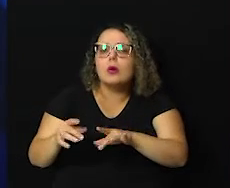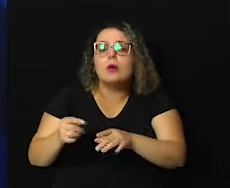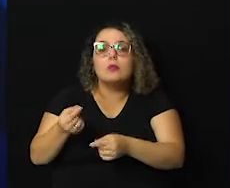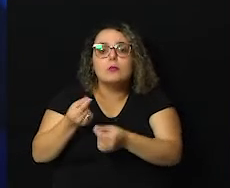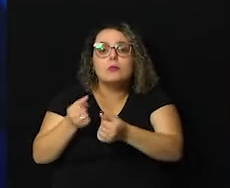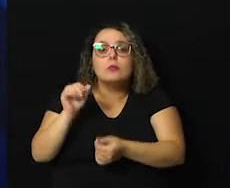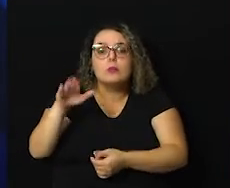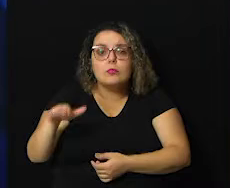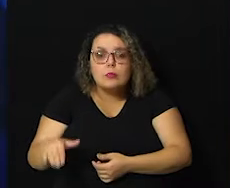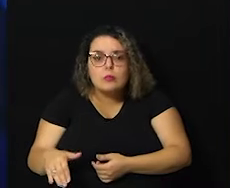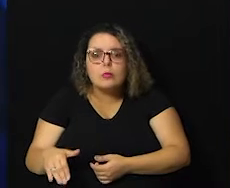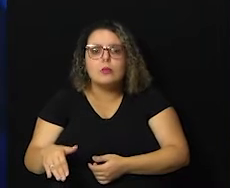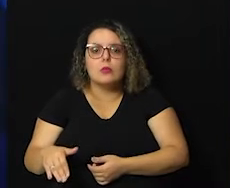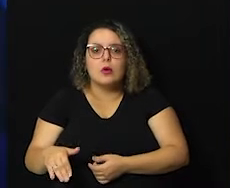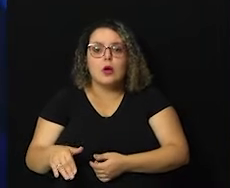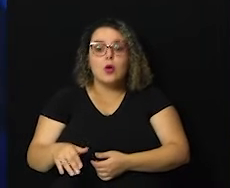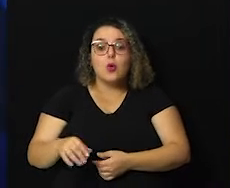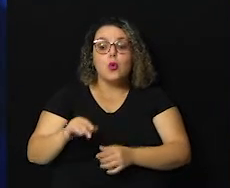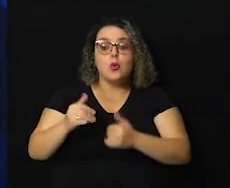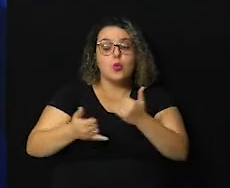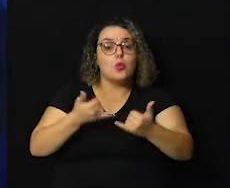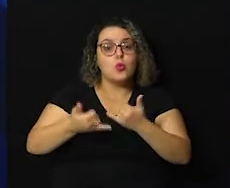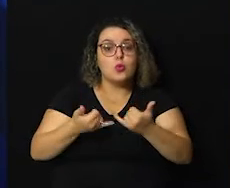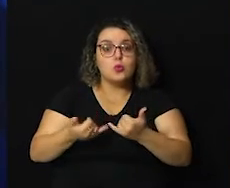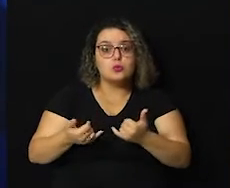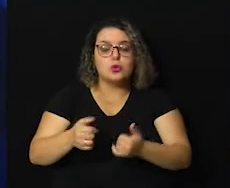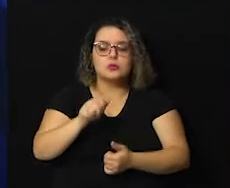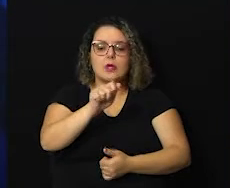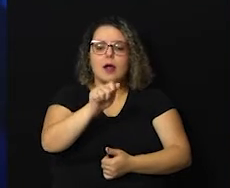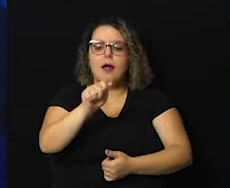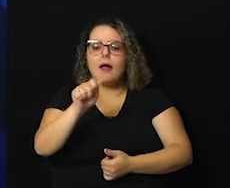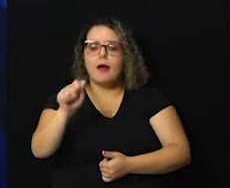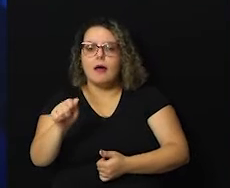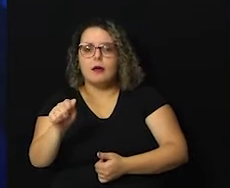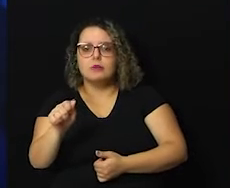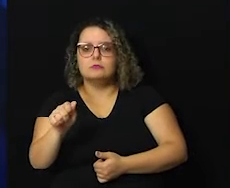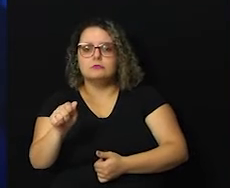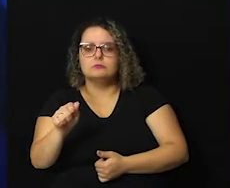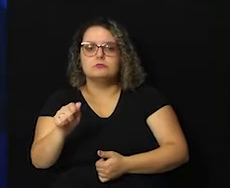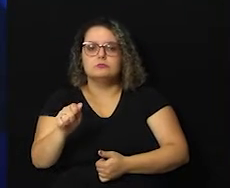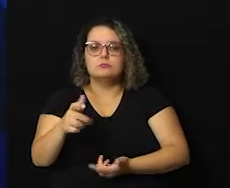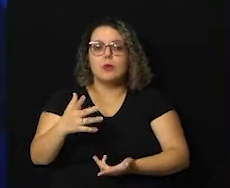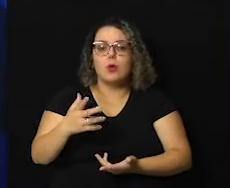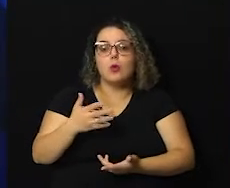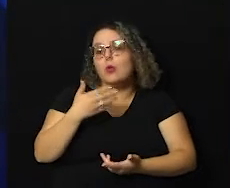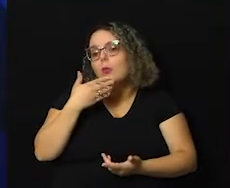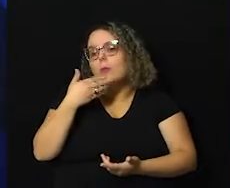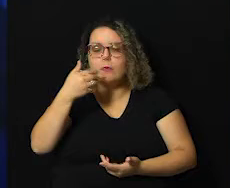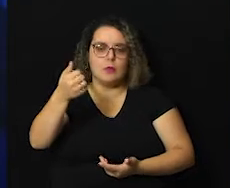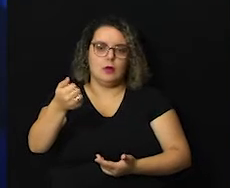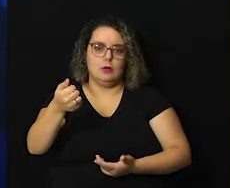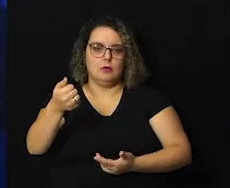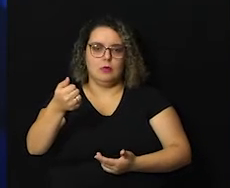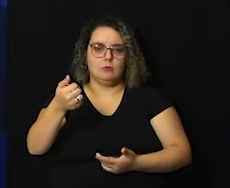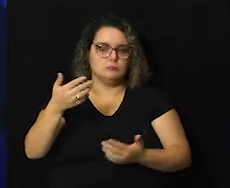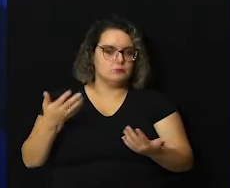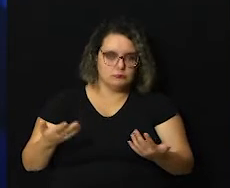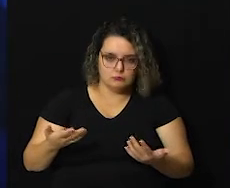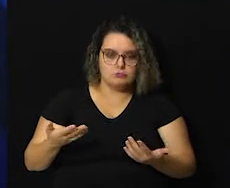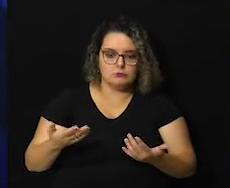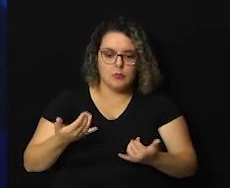promoção Esses são chamados free play ou jogos a ação O Prêmio é o que há de mais